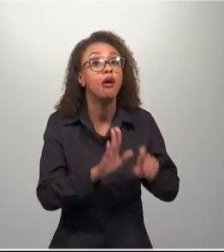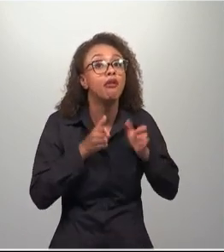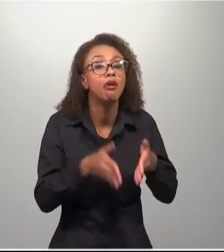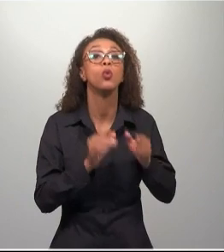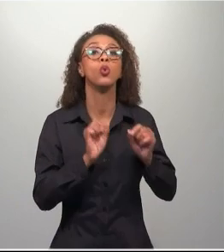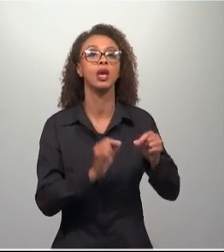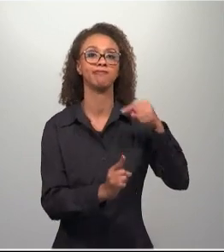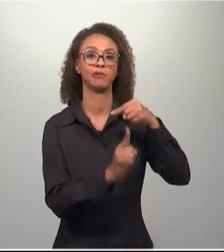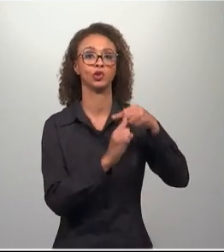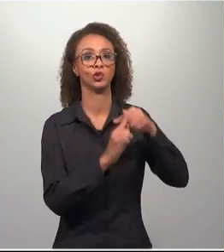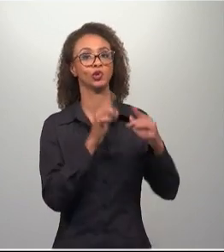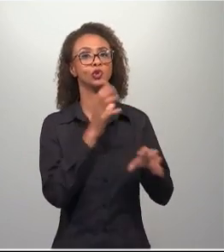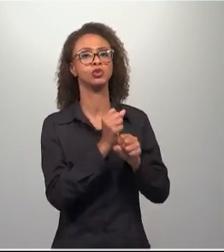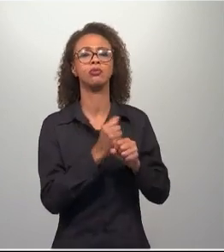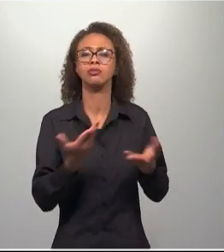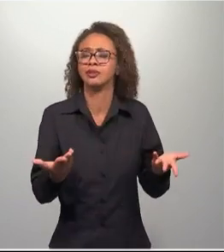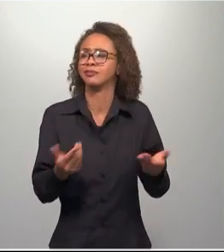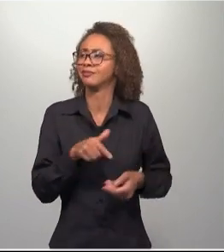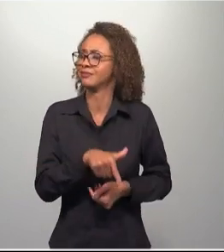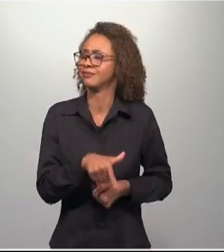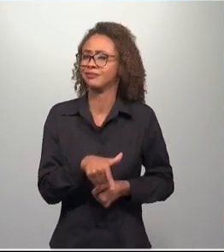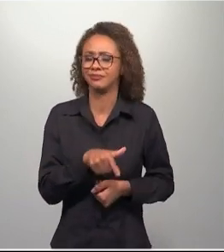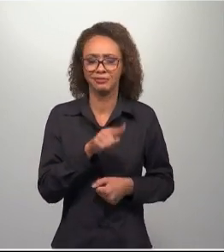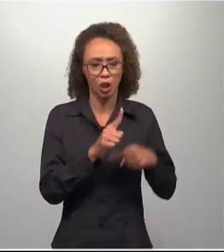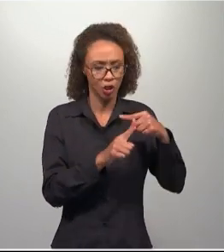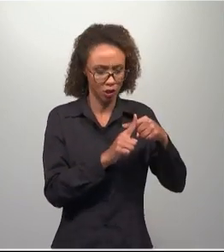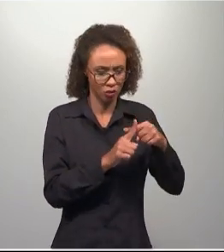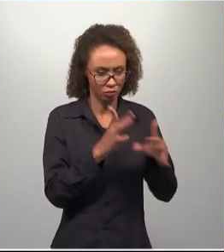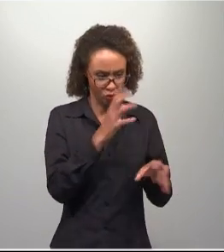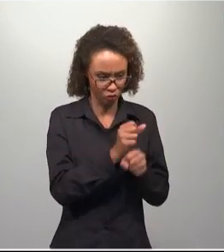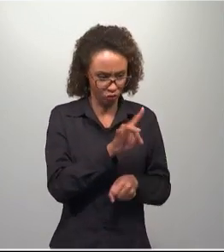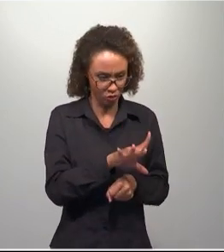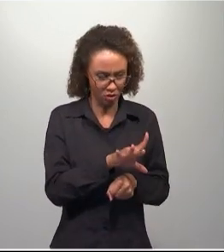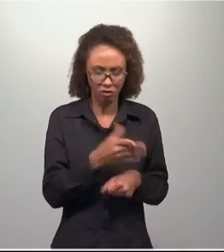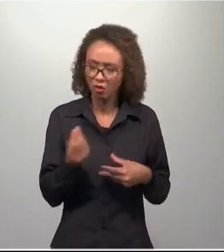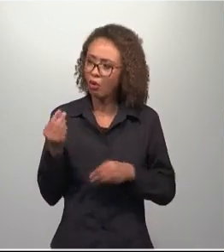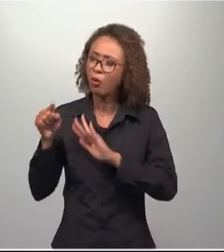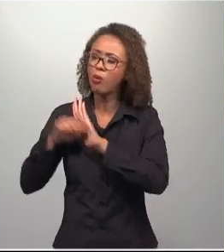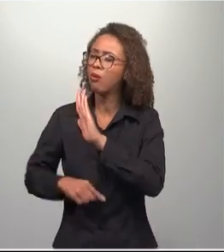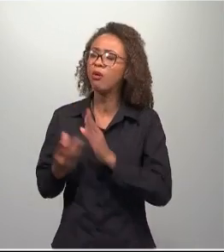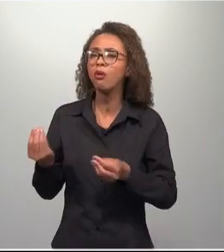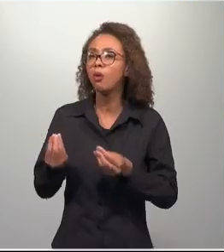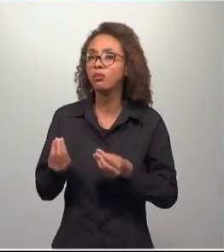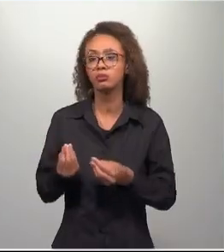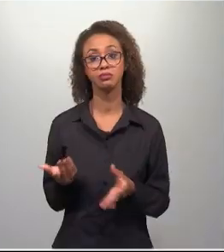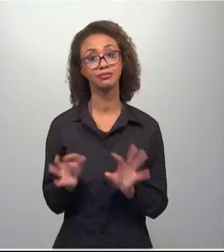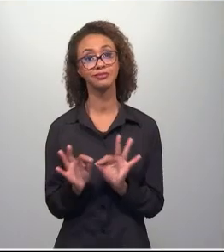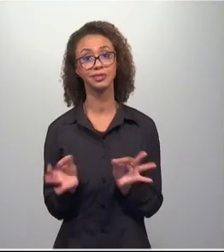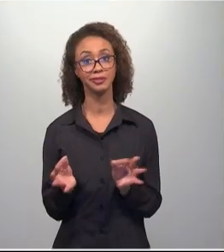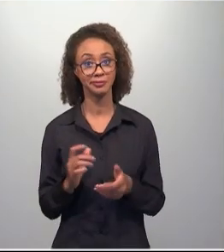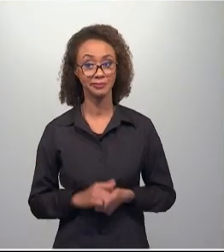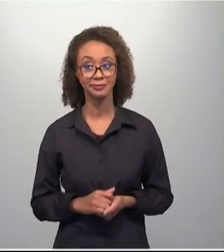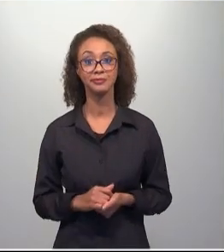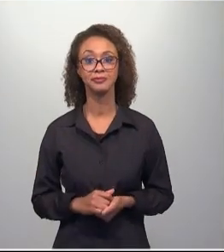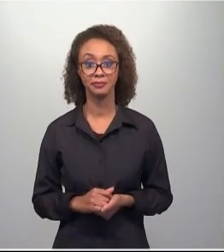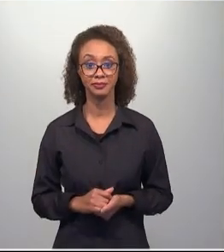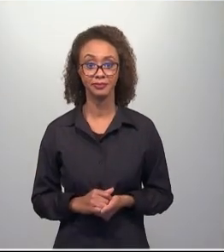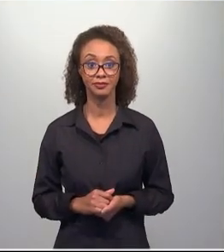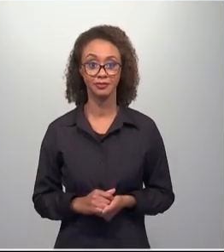como é que eu faço na subtração com soma simples a